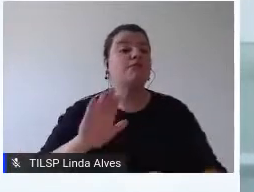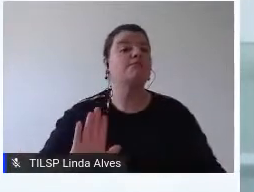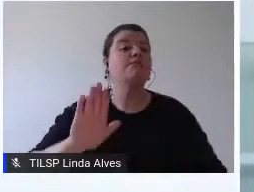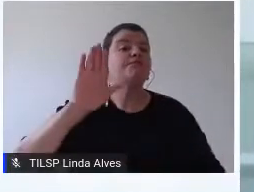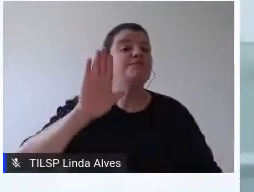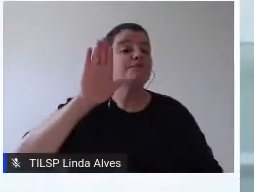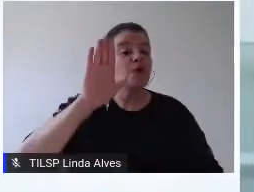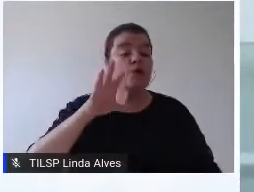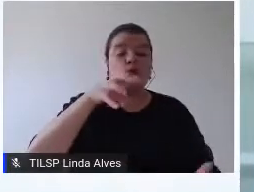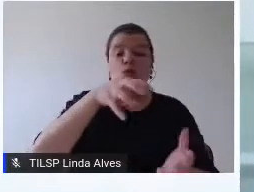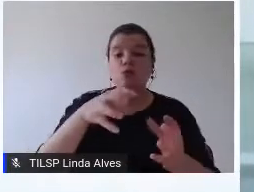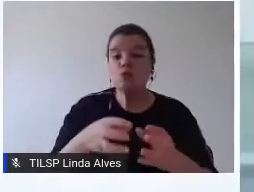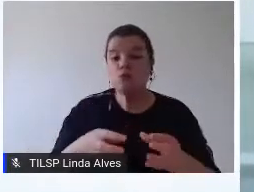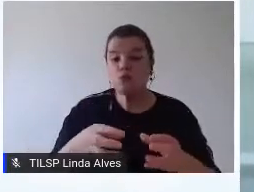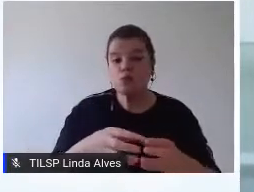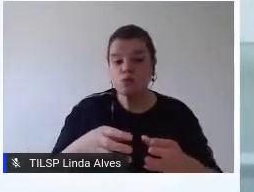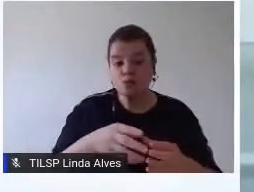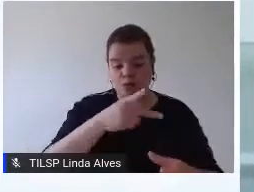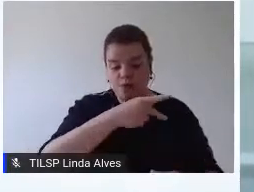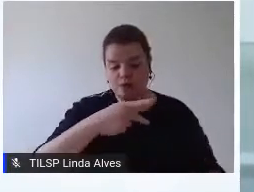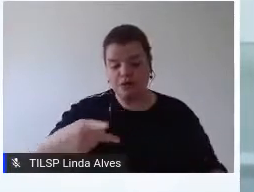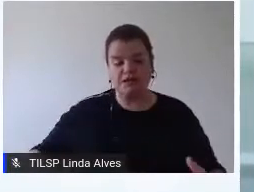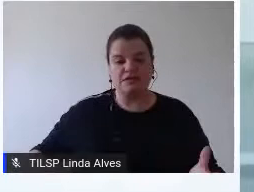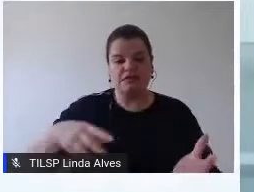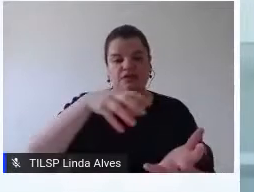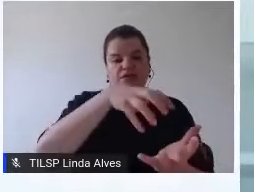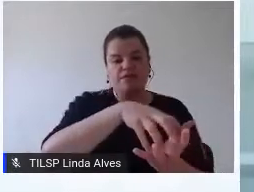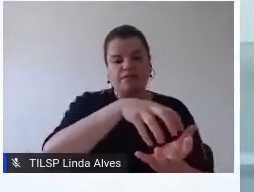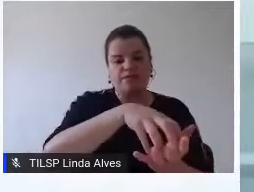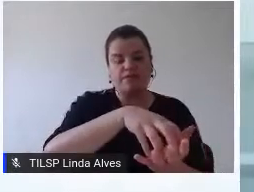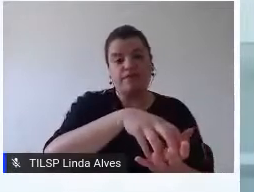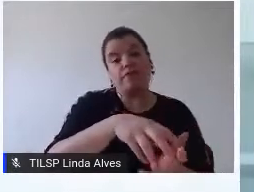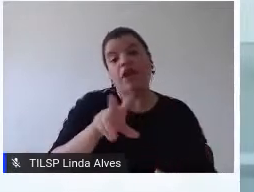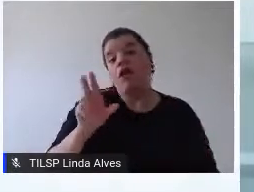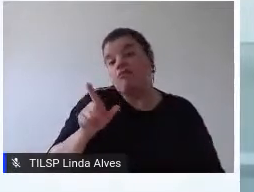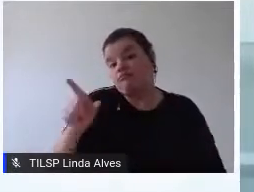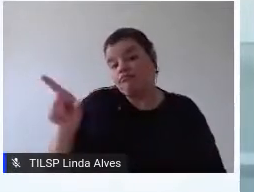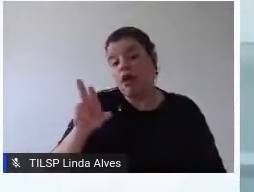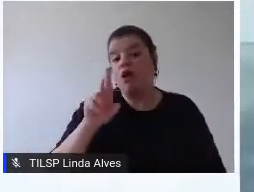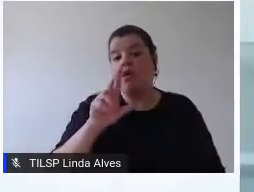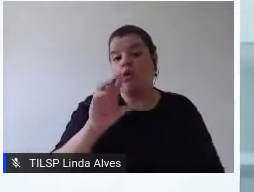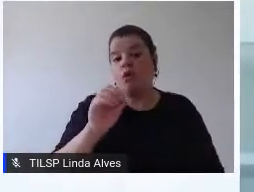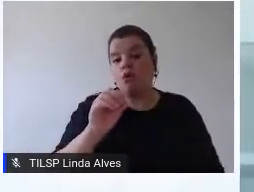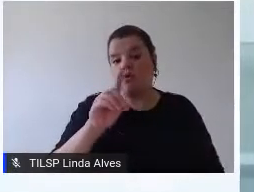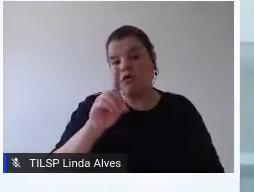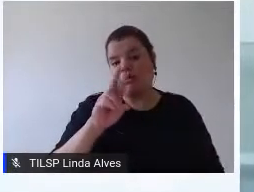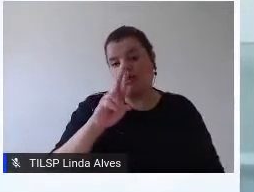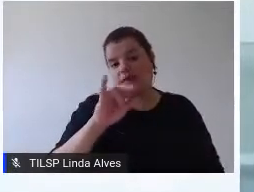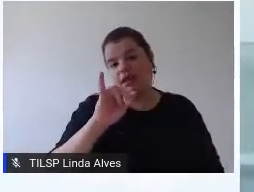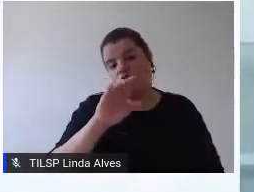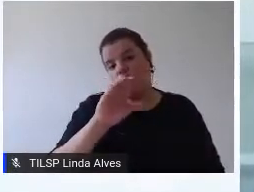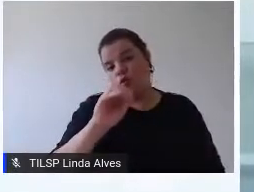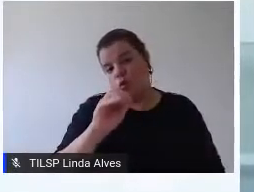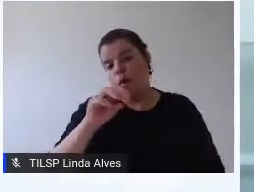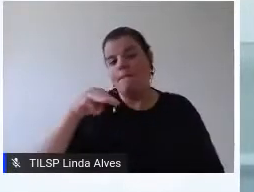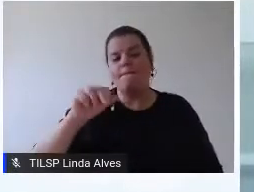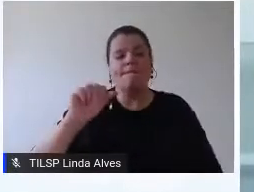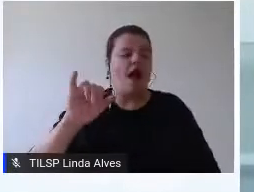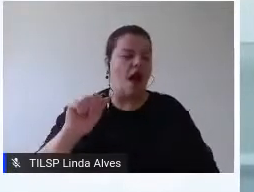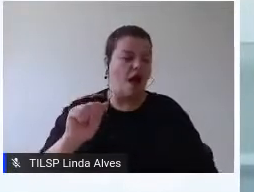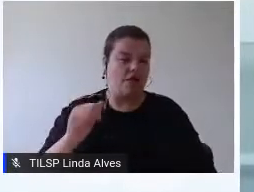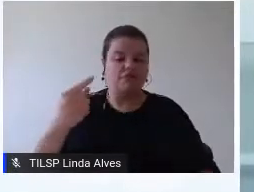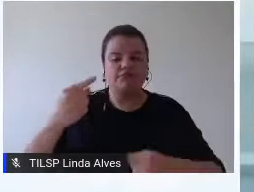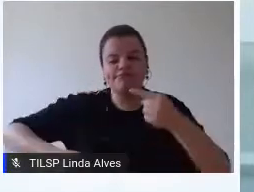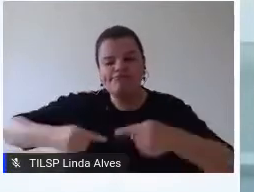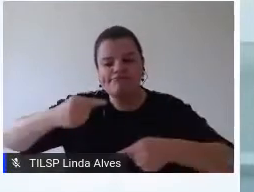presidente da Câmara, em particular o Rodrigo Maia, que vai debater, que vai arbitrar o